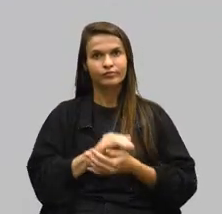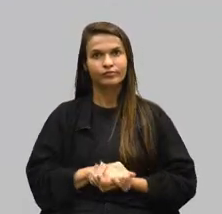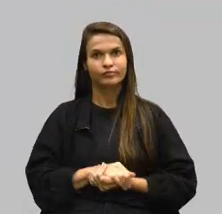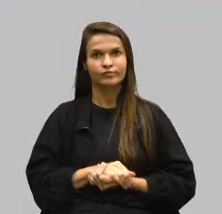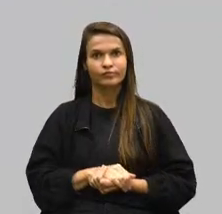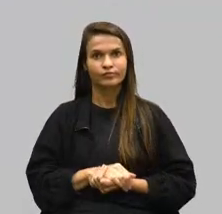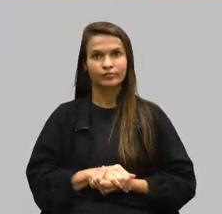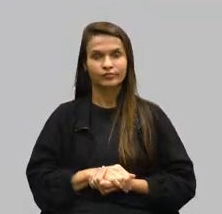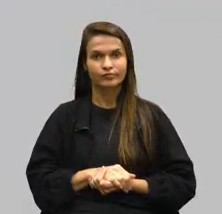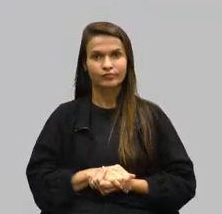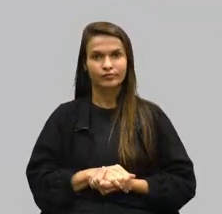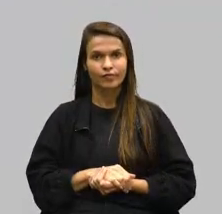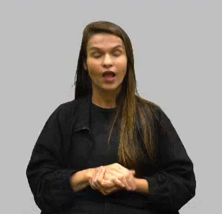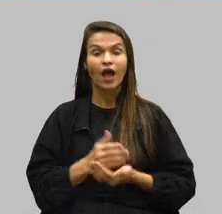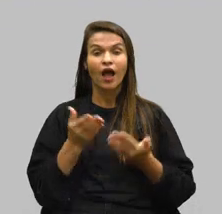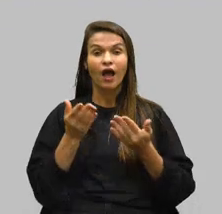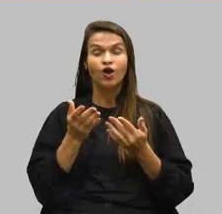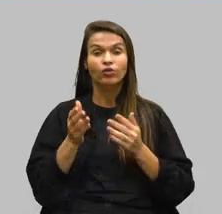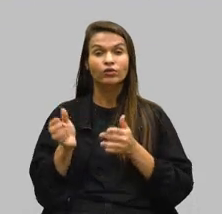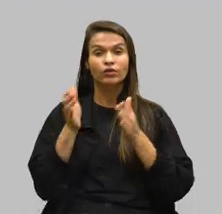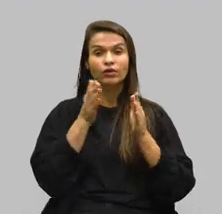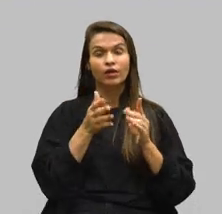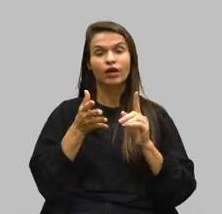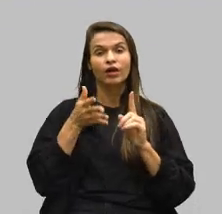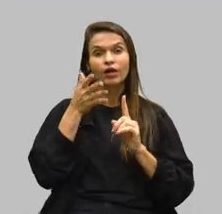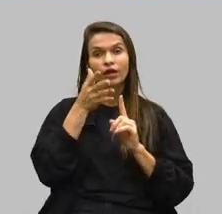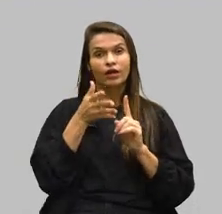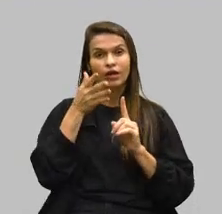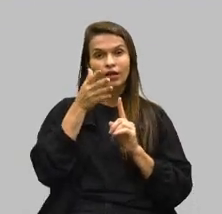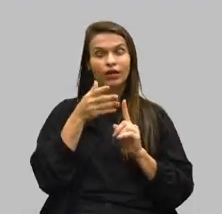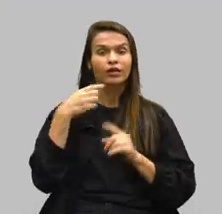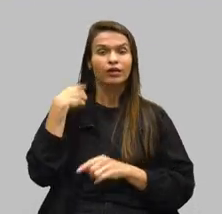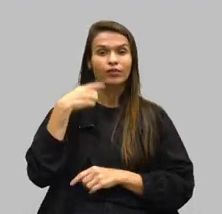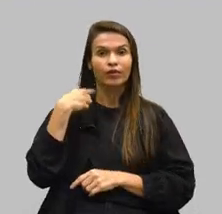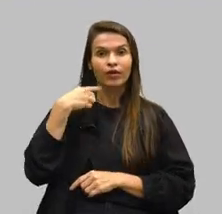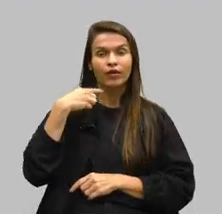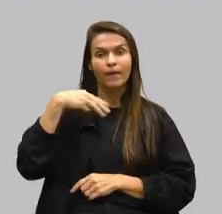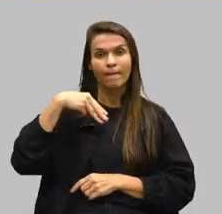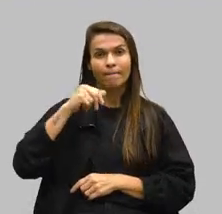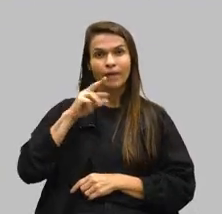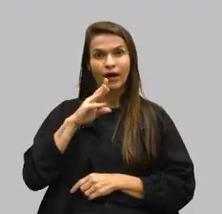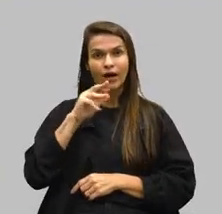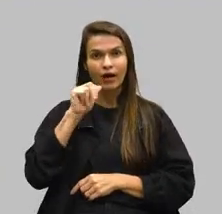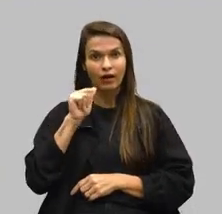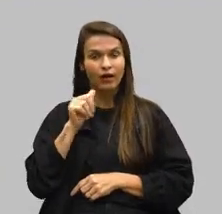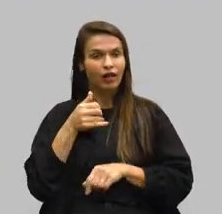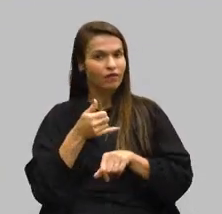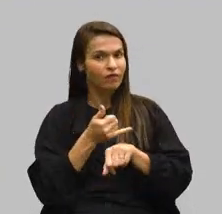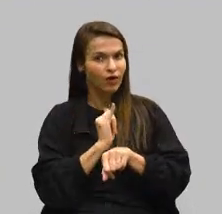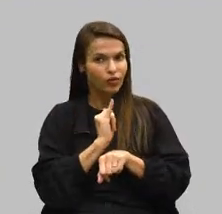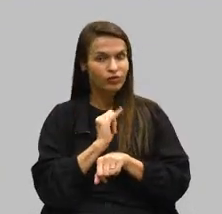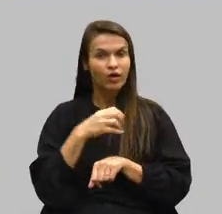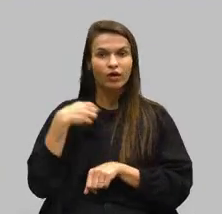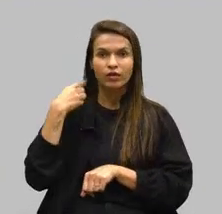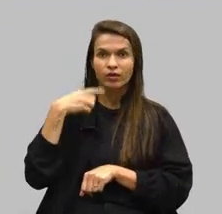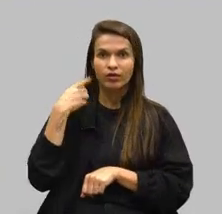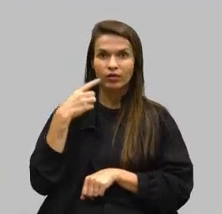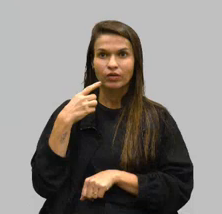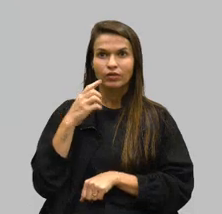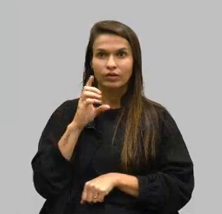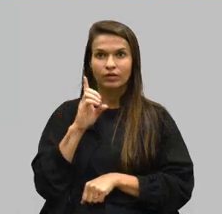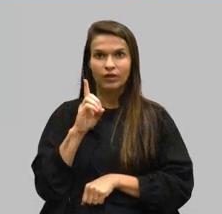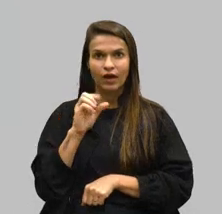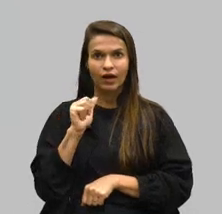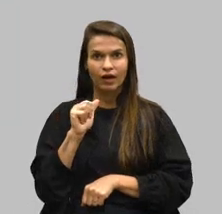ok passo então a palavra PR deputada Maria Clara marra na ausência Deputado dorgal Andrada